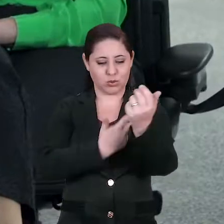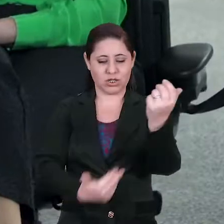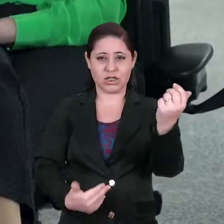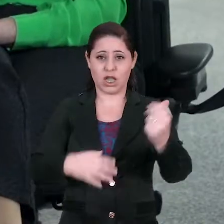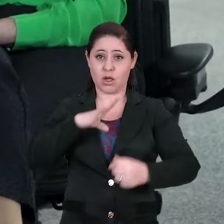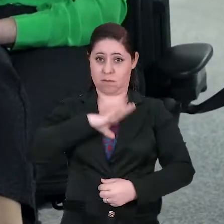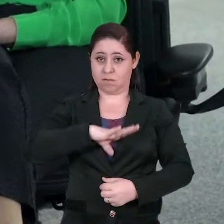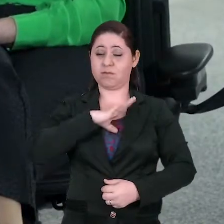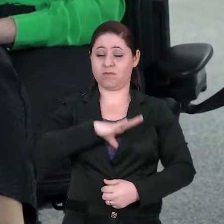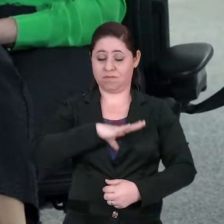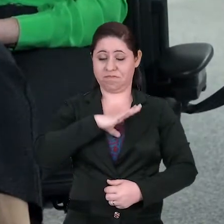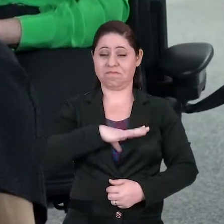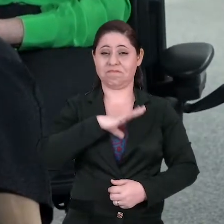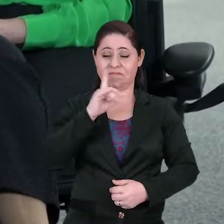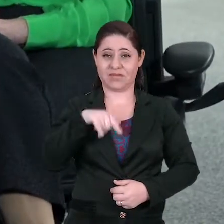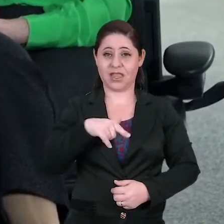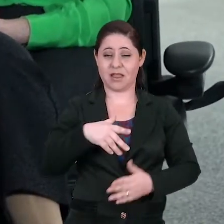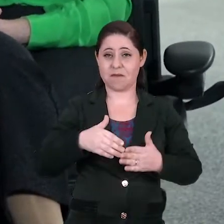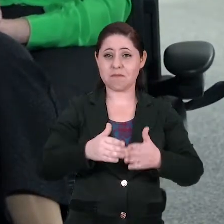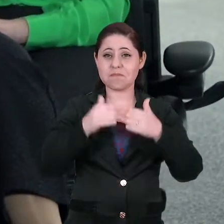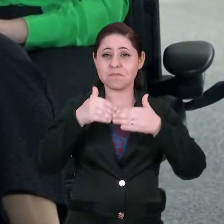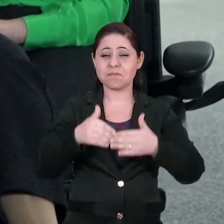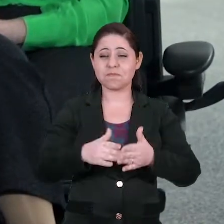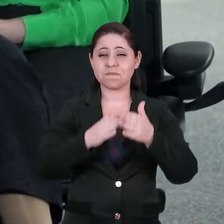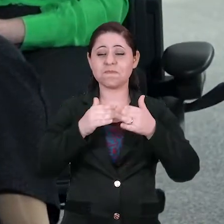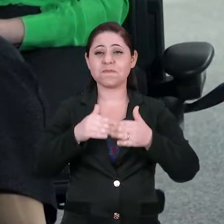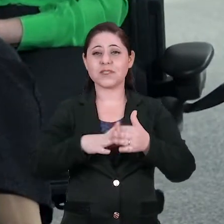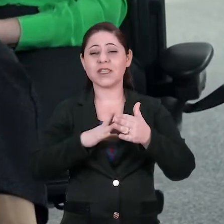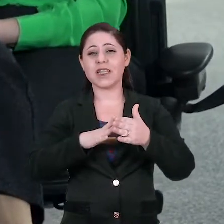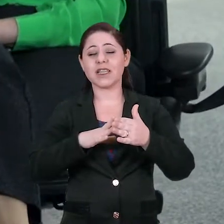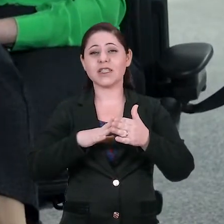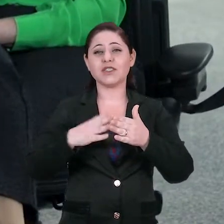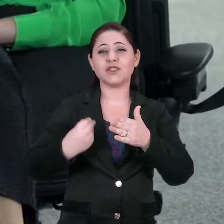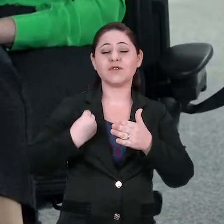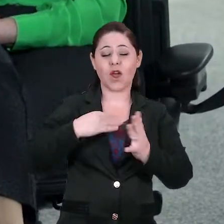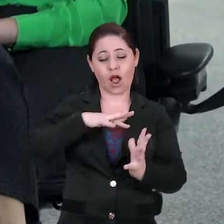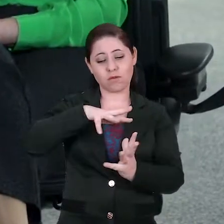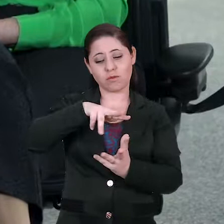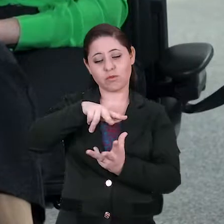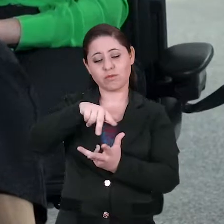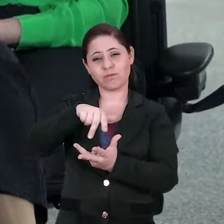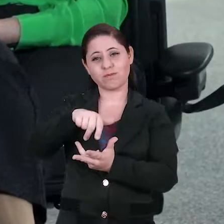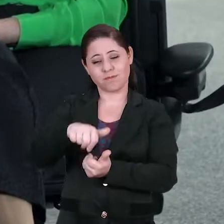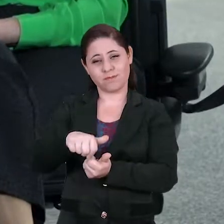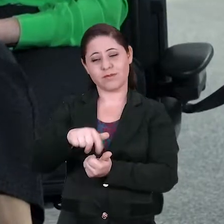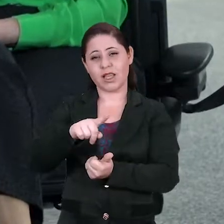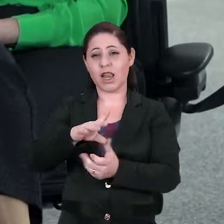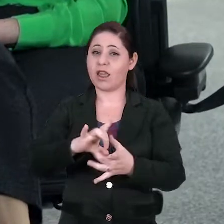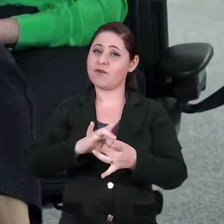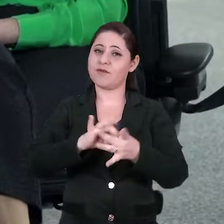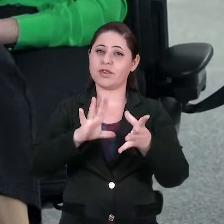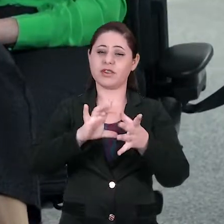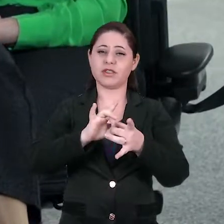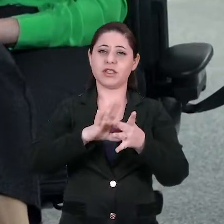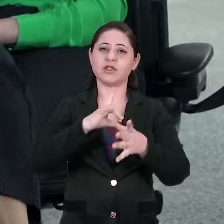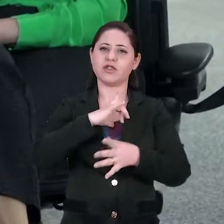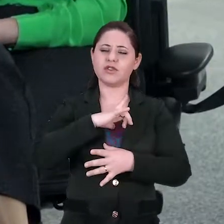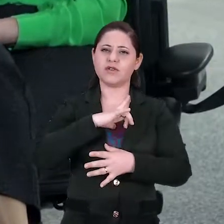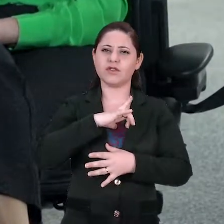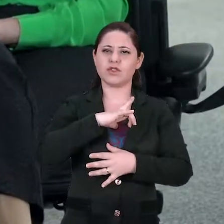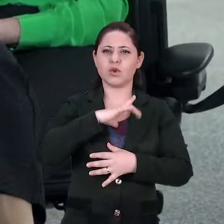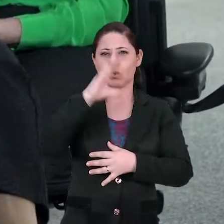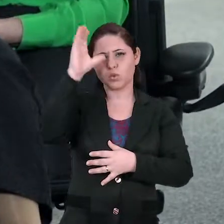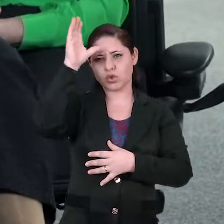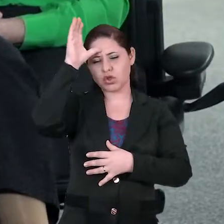português, né? É verdade, né? O sangue português, né? Os navegantes, né? De sair pelo mundo, de ter essa liberdade de